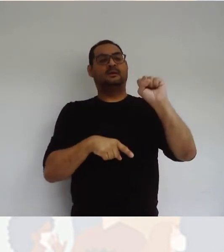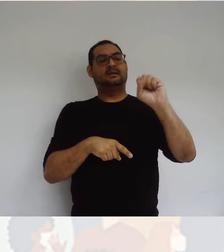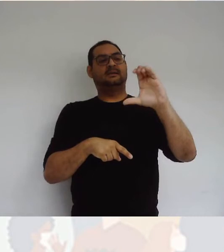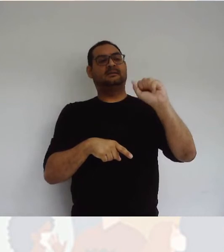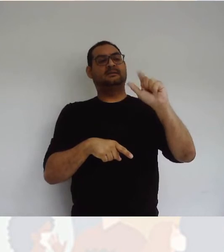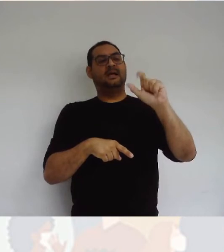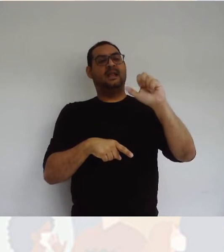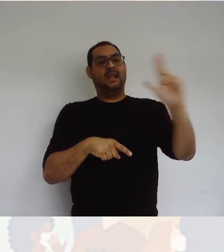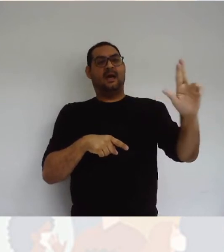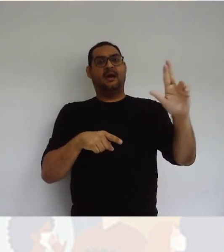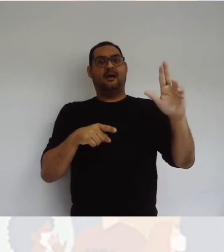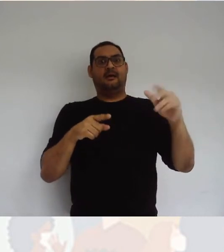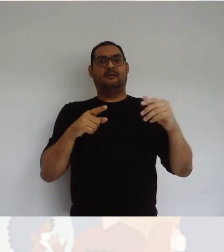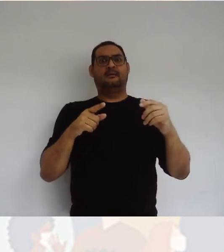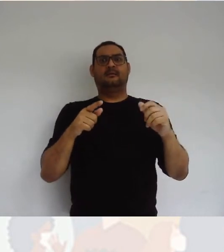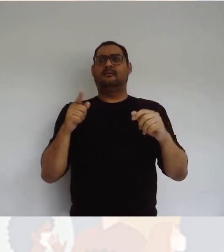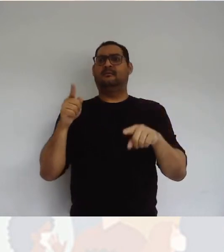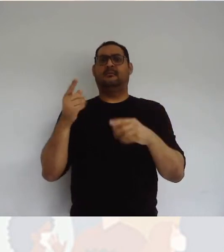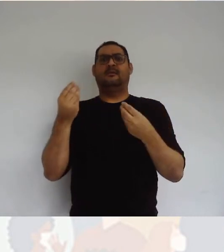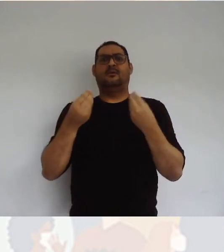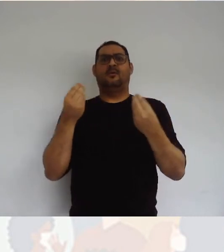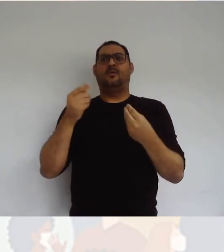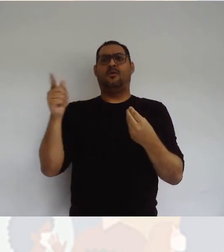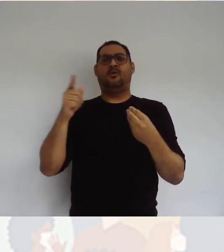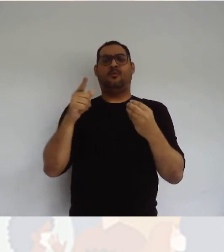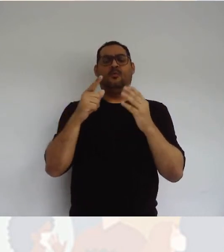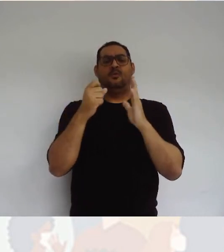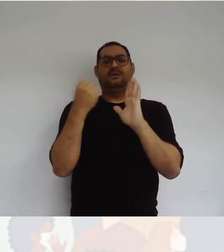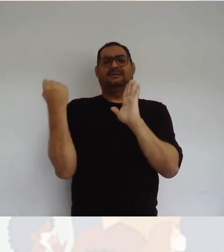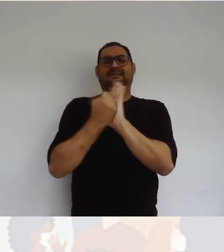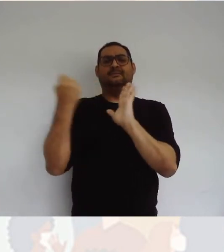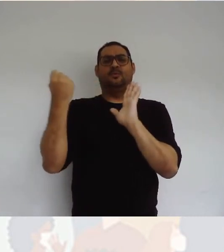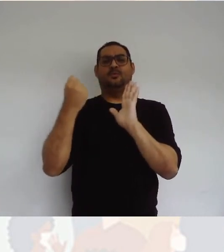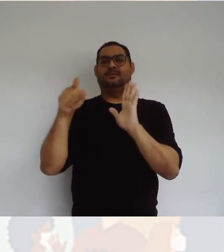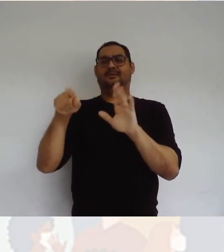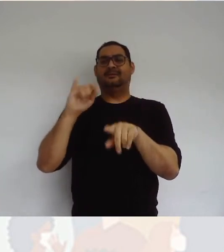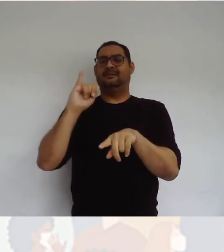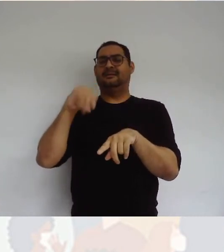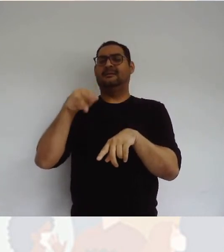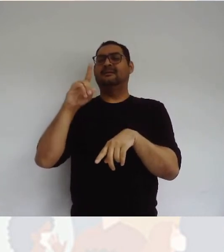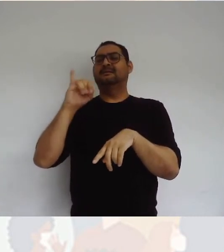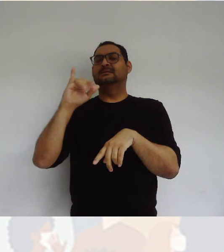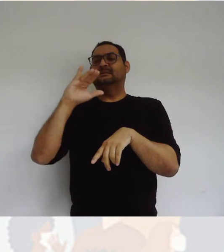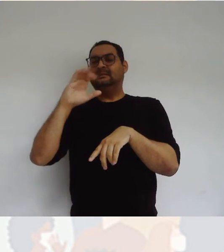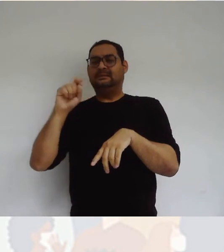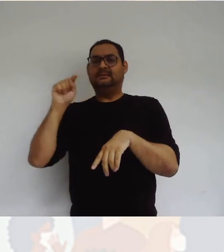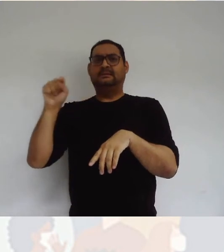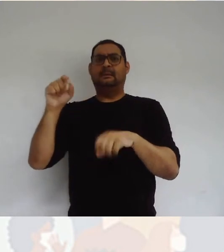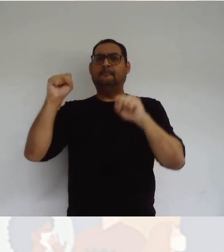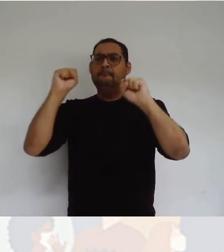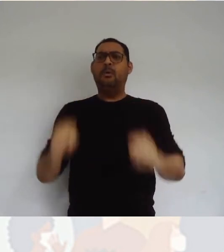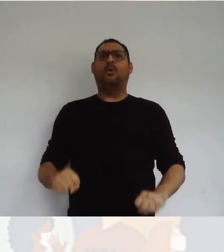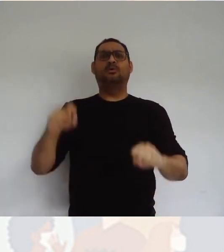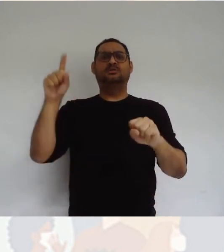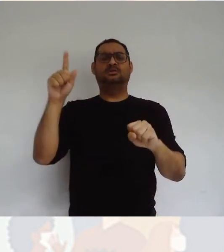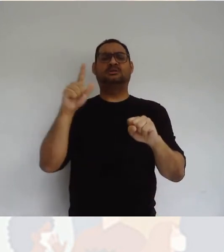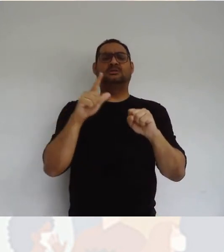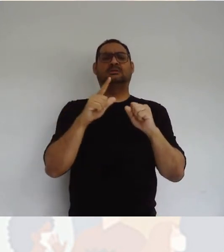possibilita os signos, né? O signo como índice possibilita,